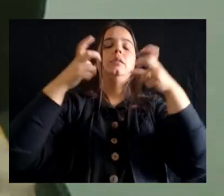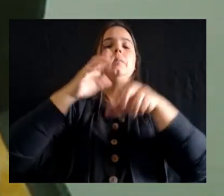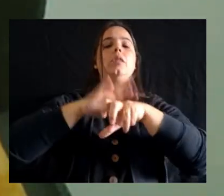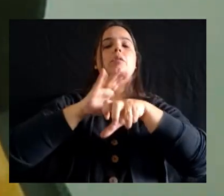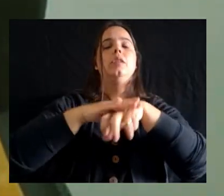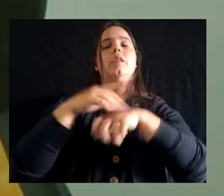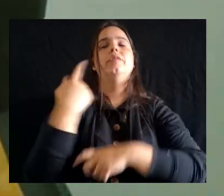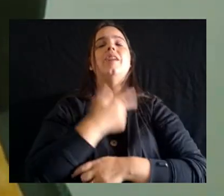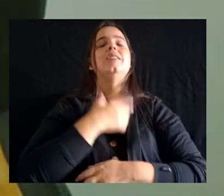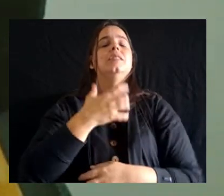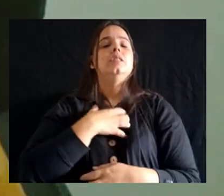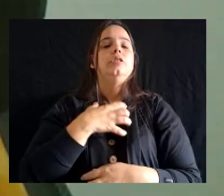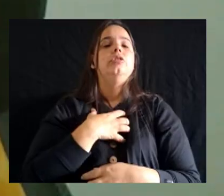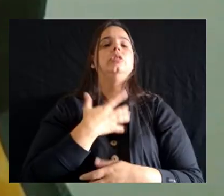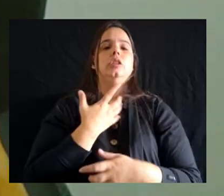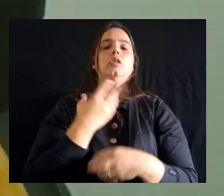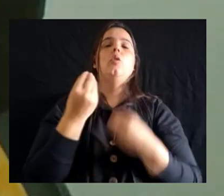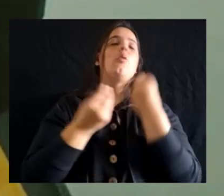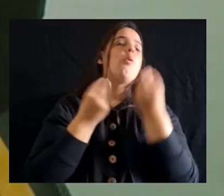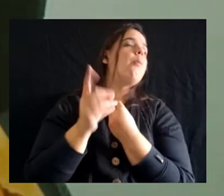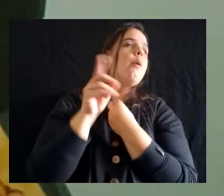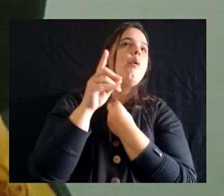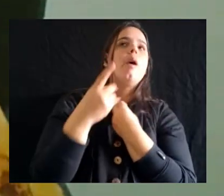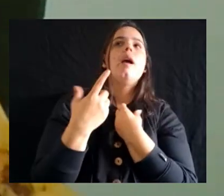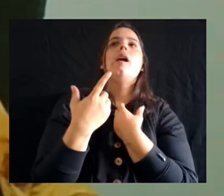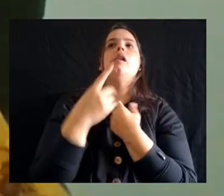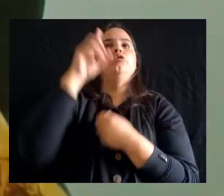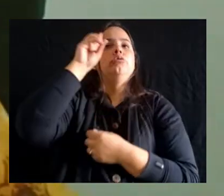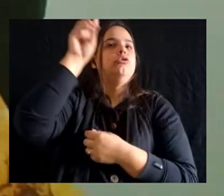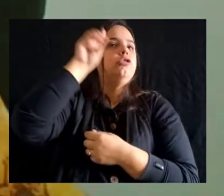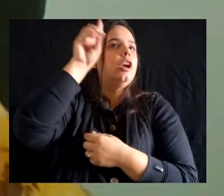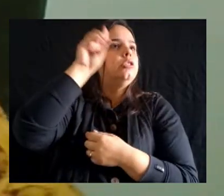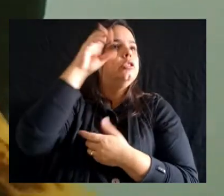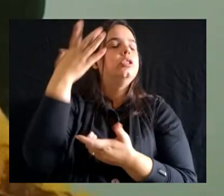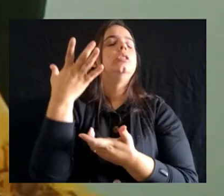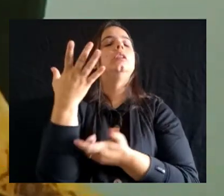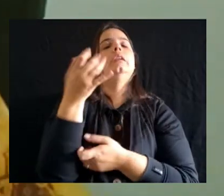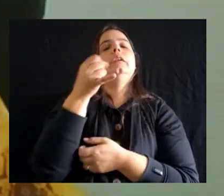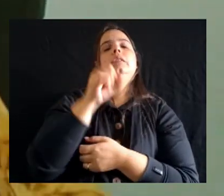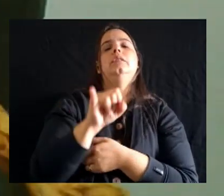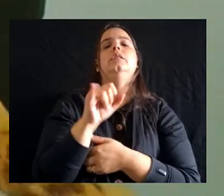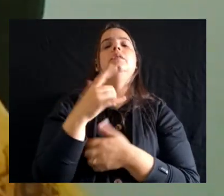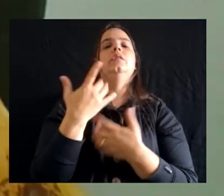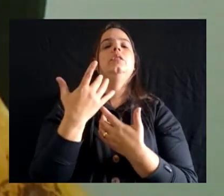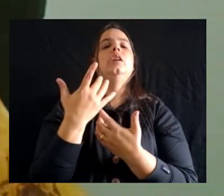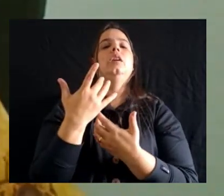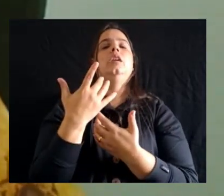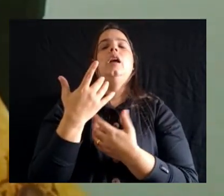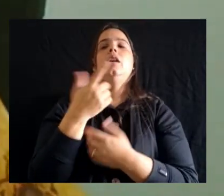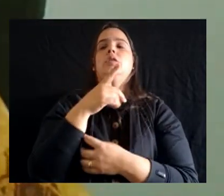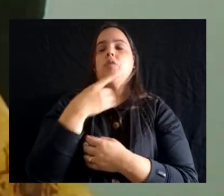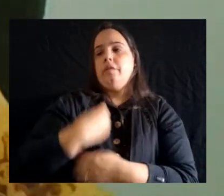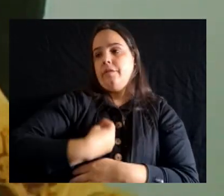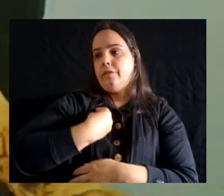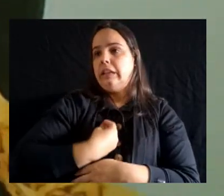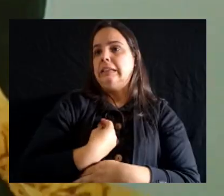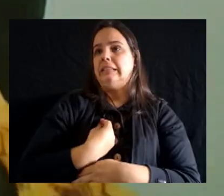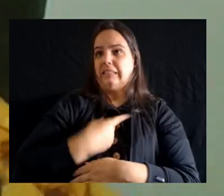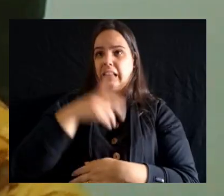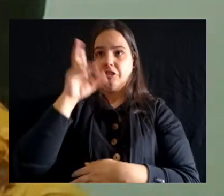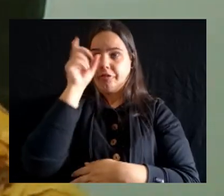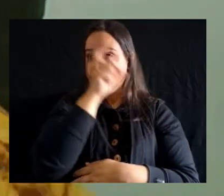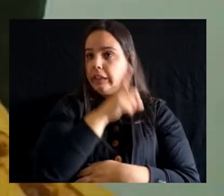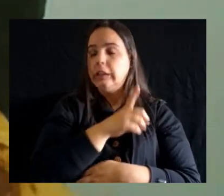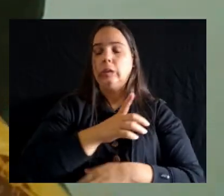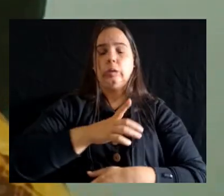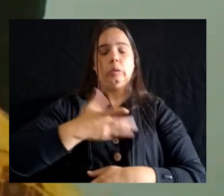sentido, como está funcionando a tua rotina, né? Se a tua demanda ali de vida tá muito puxada. A